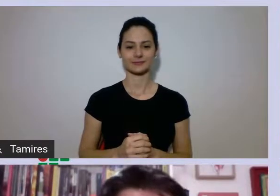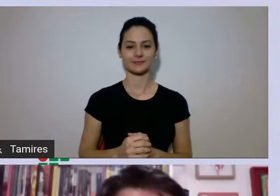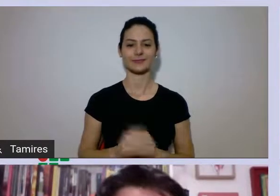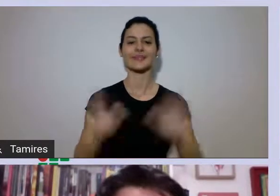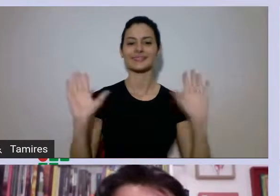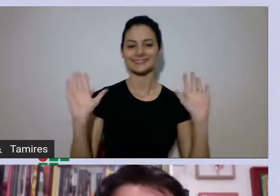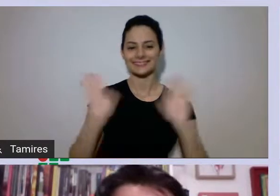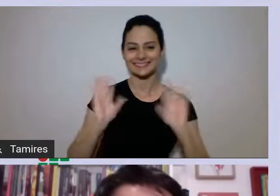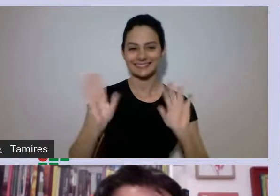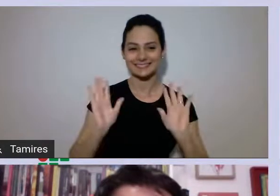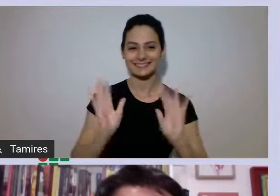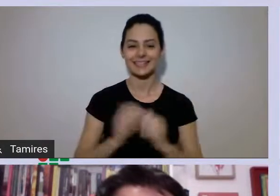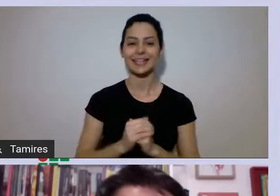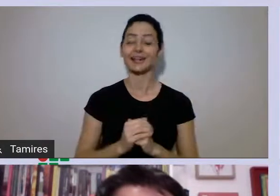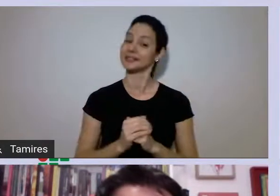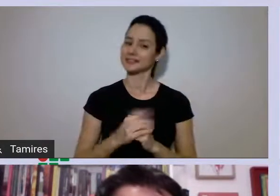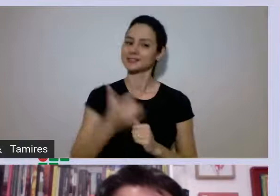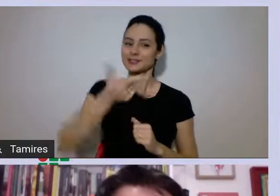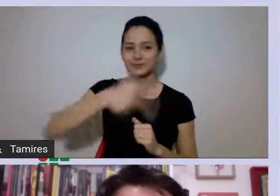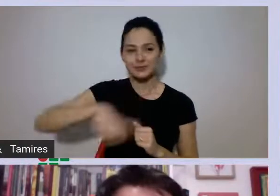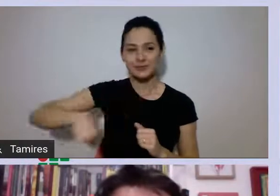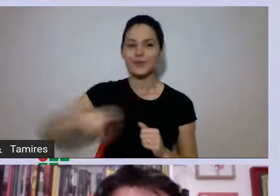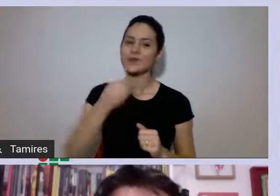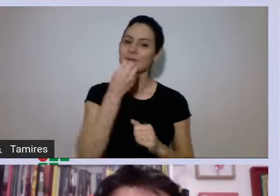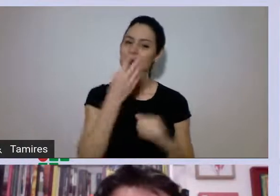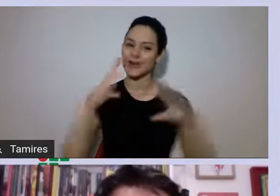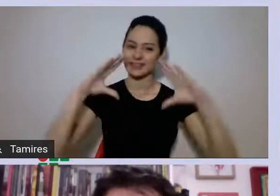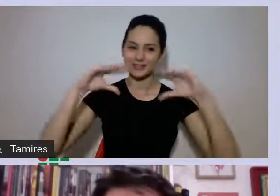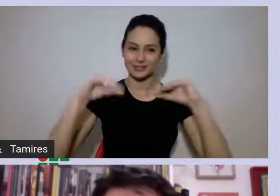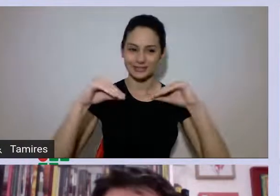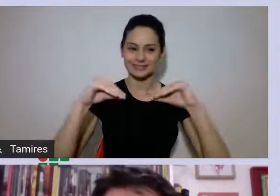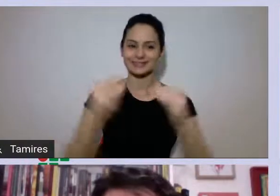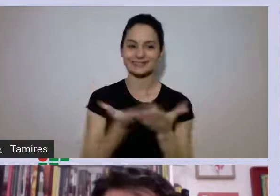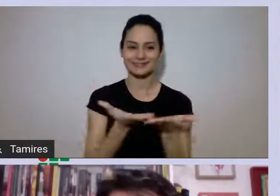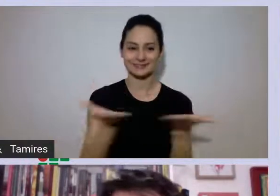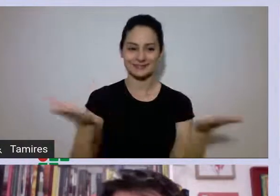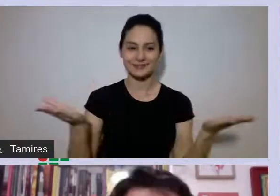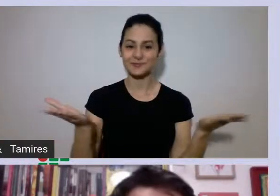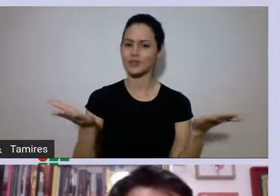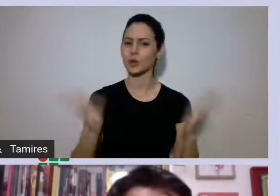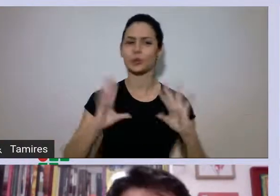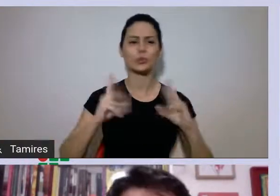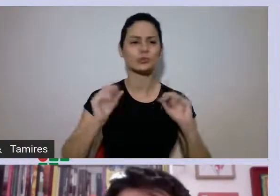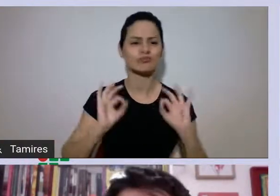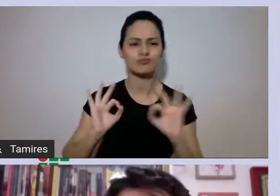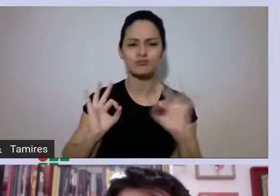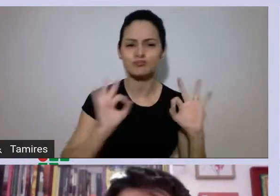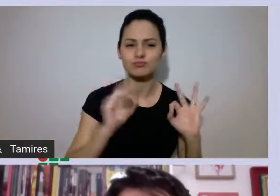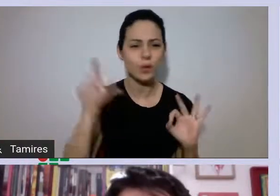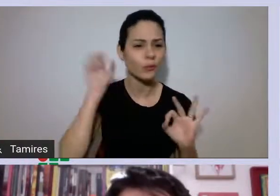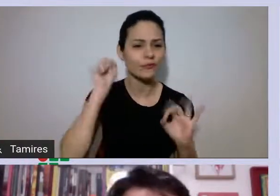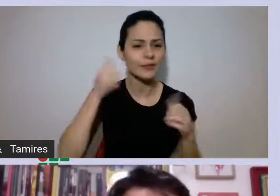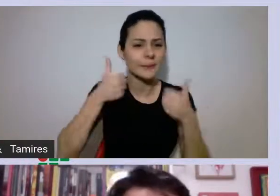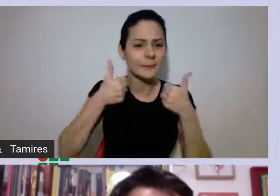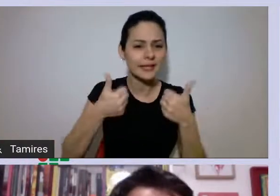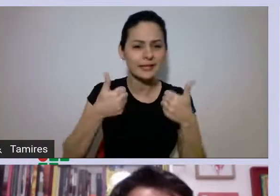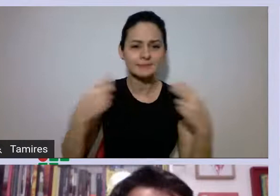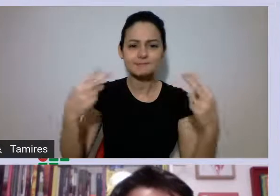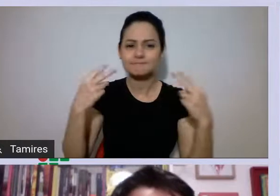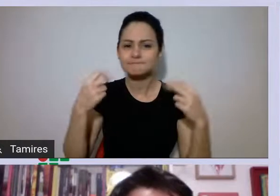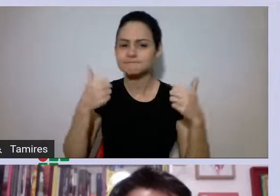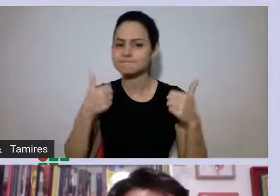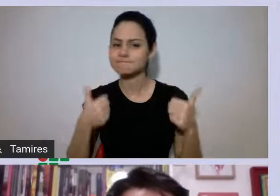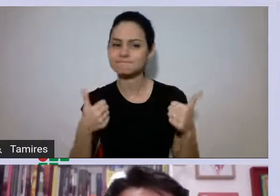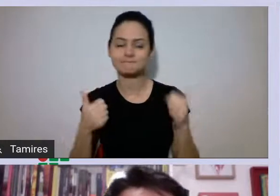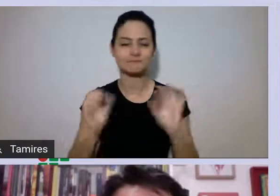Olá, então, novamente, boa noite para vocês. Tá tudo certinho, né? Vocês estão me ouvindo? Tudo